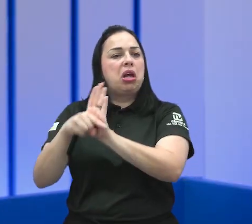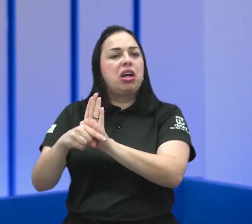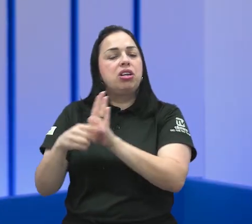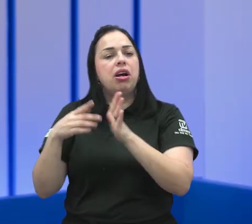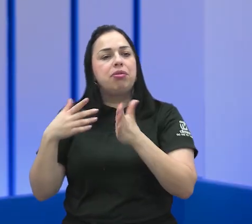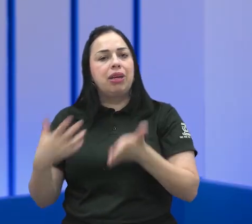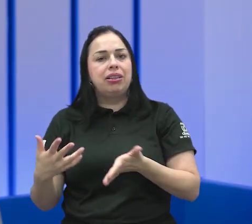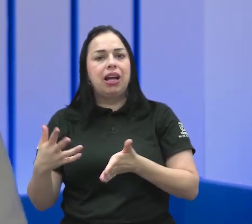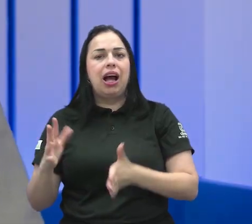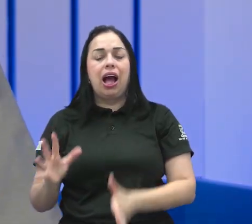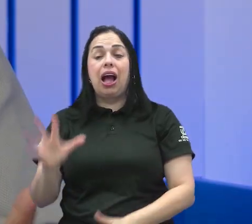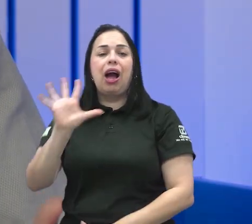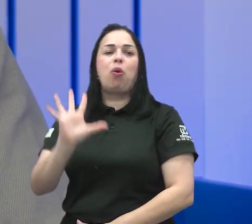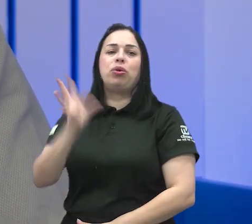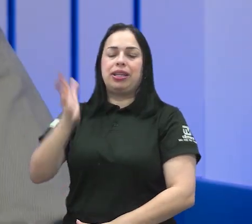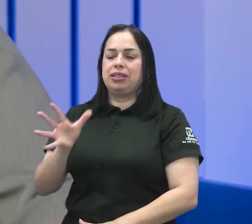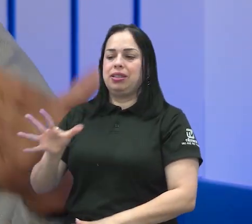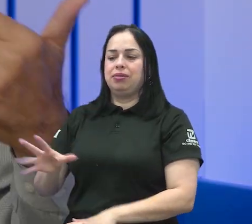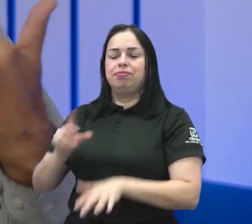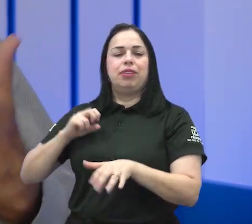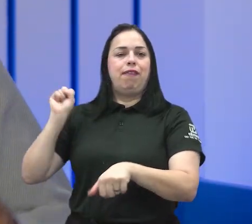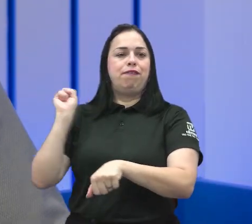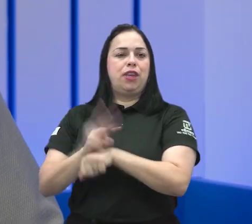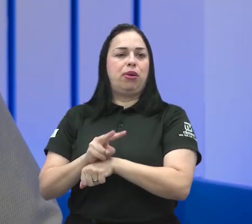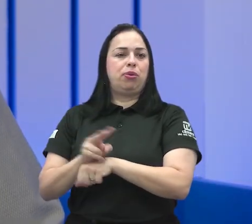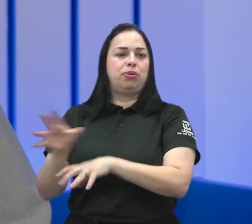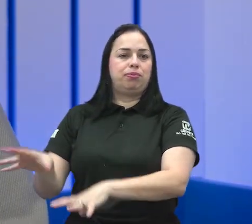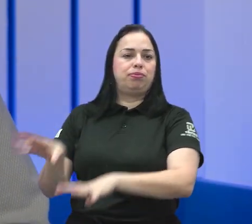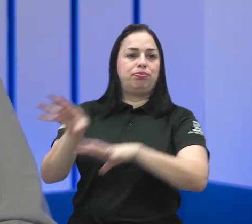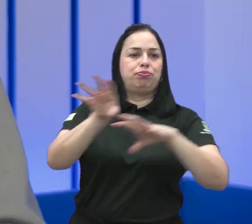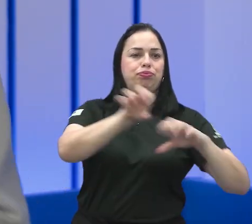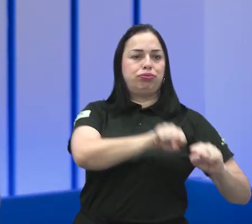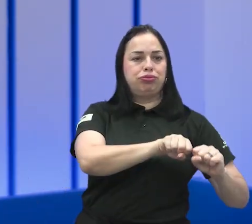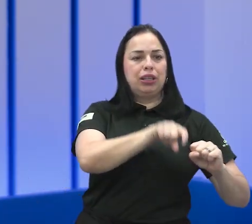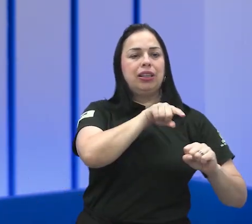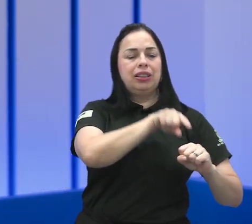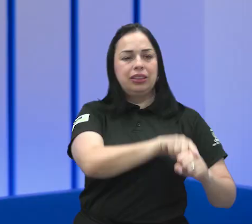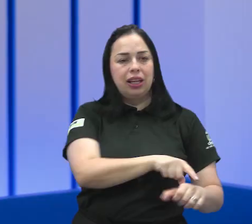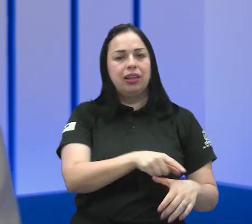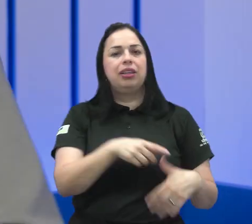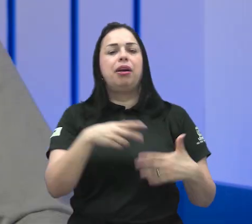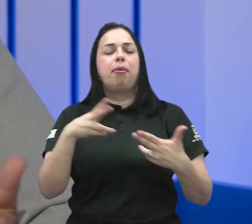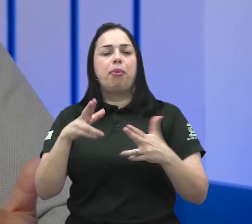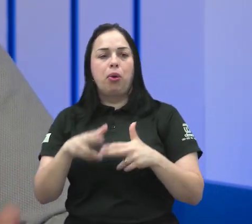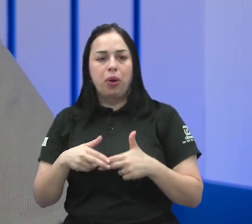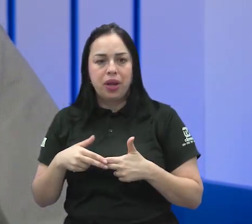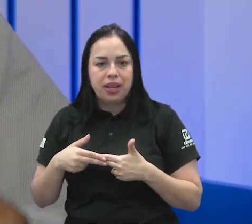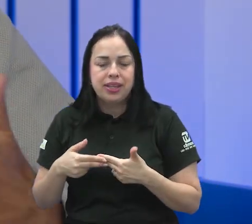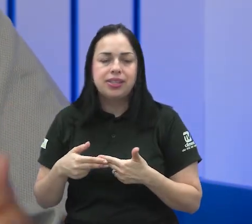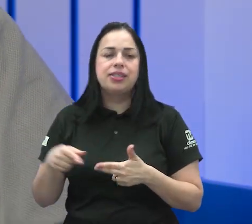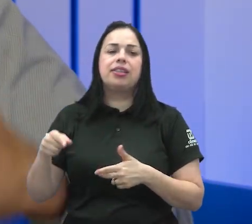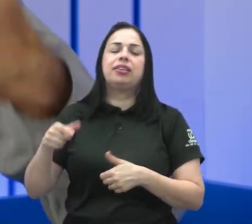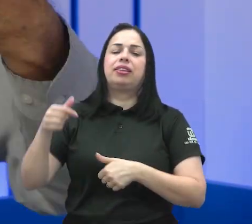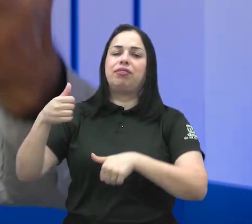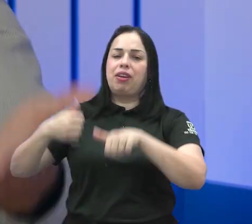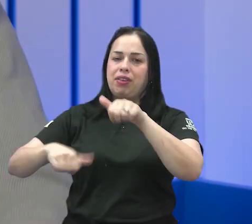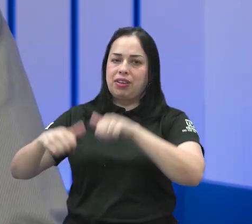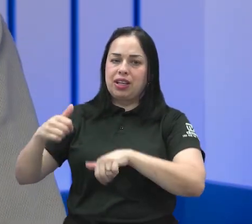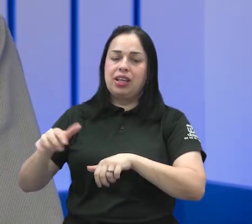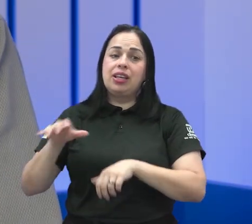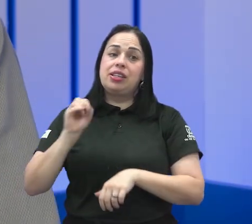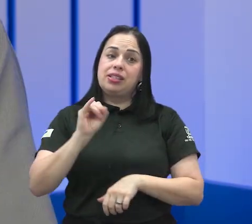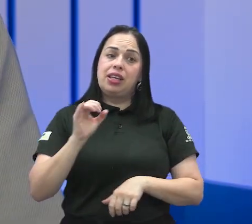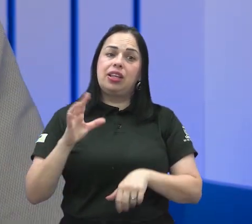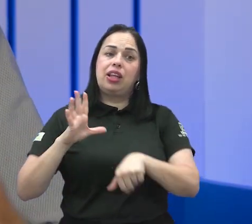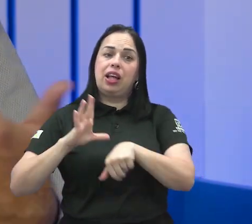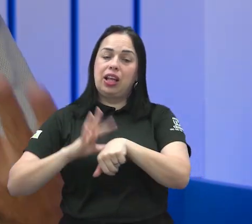para o receptor. Então, a pessoa está recebendo uma transfusão para melhorar a sua condição clínica e você faz com que piore a